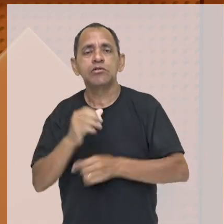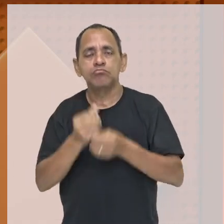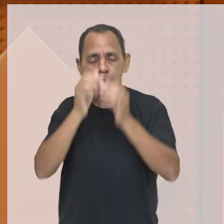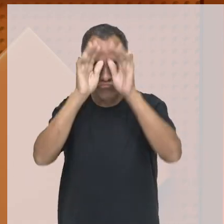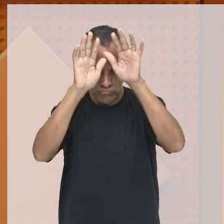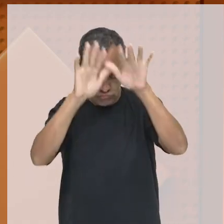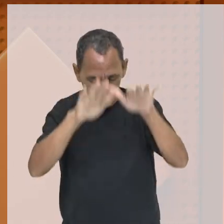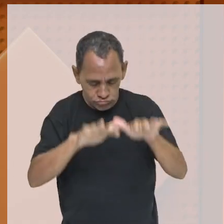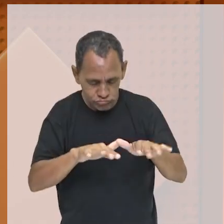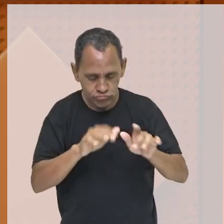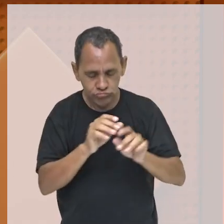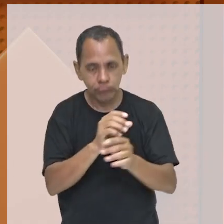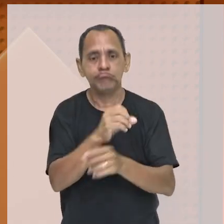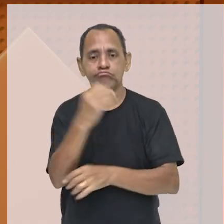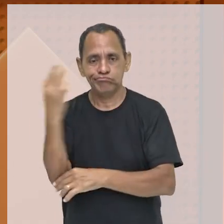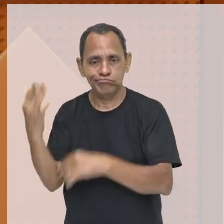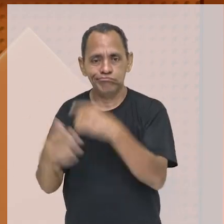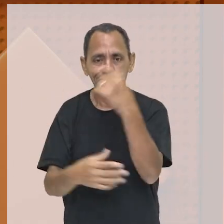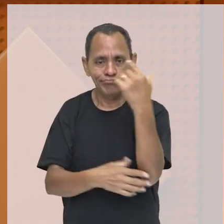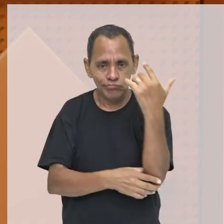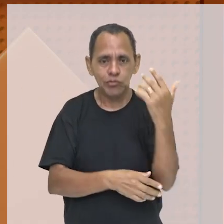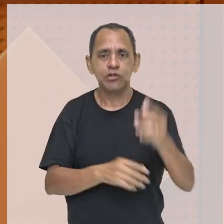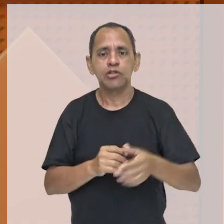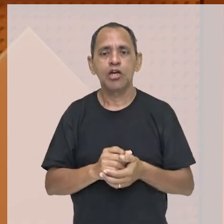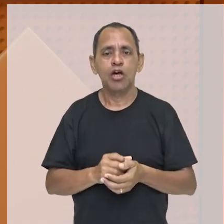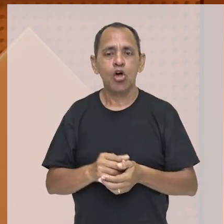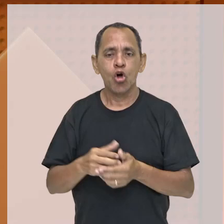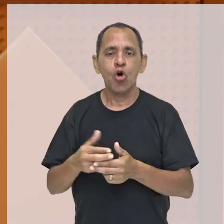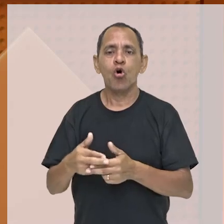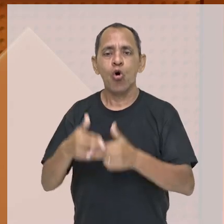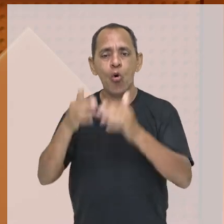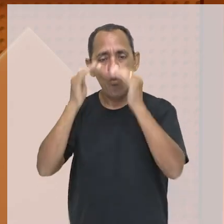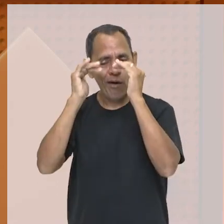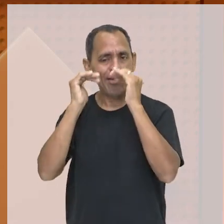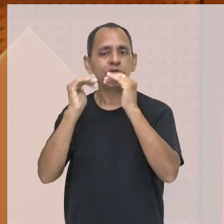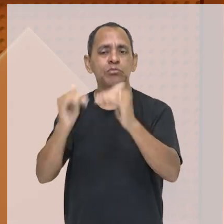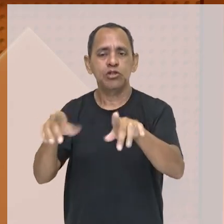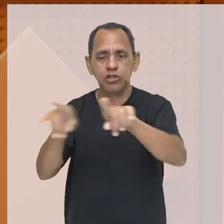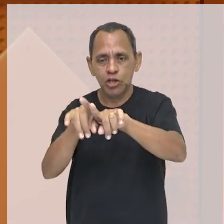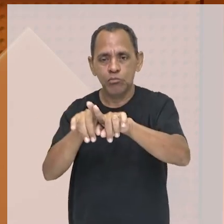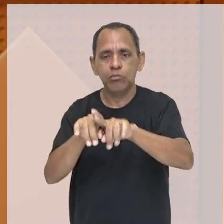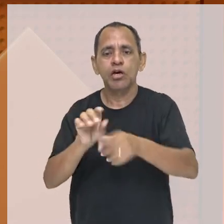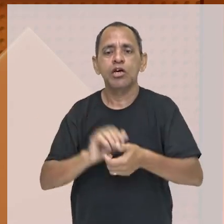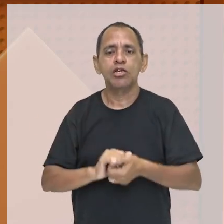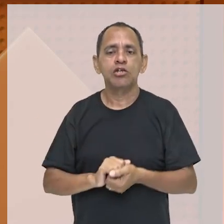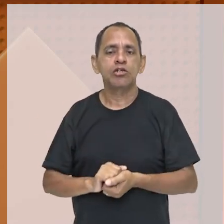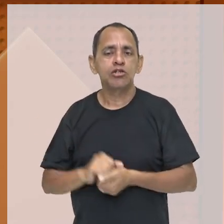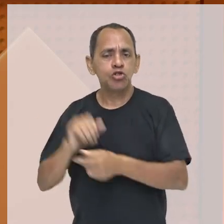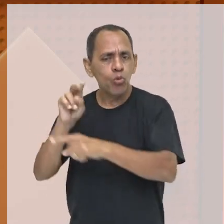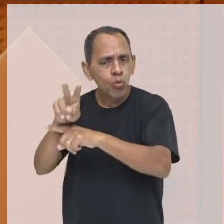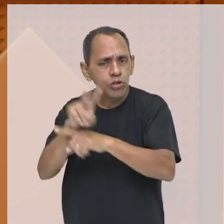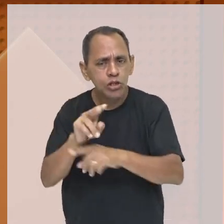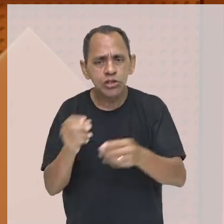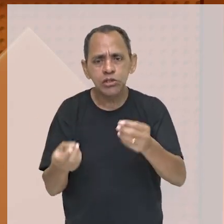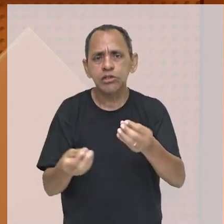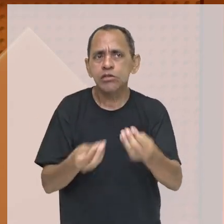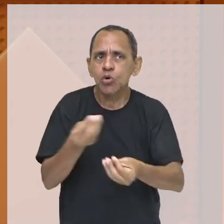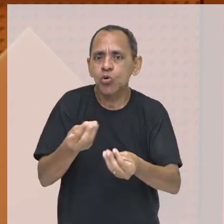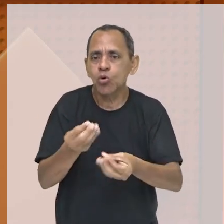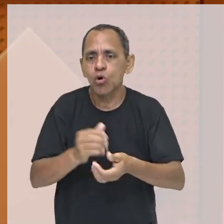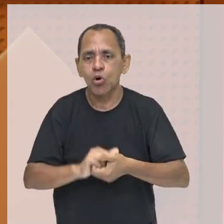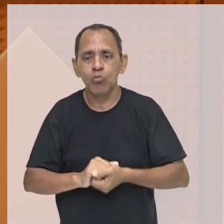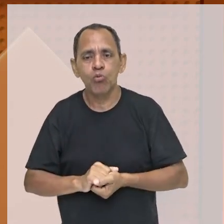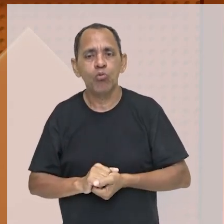nós tratamos a natureza com o devido respeito, nós estamos dando o tratamento ideal que a